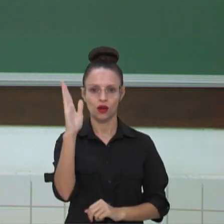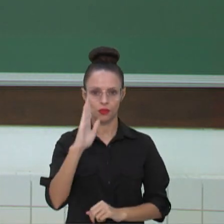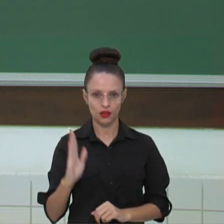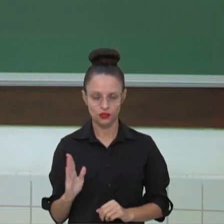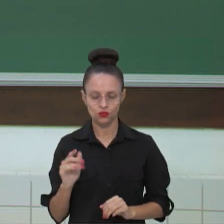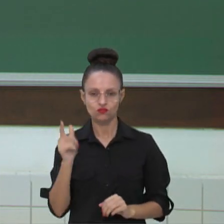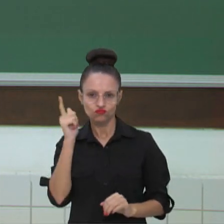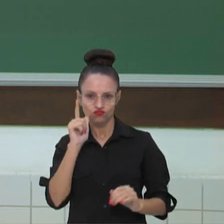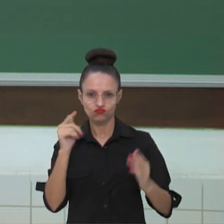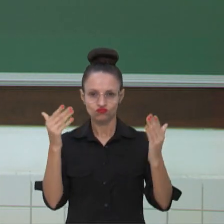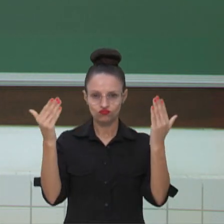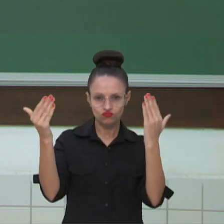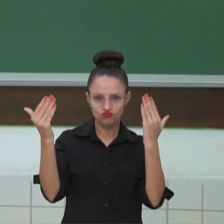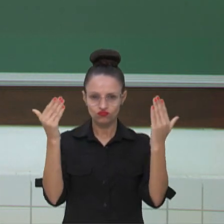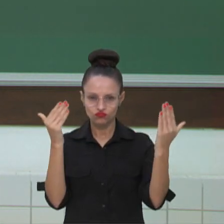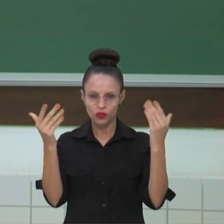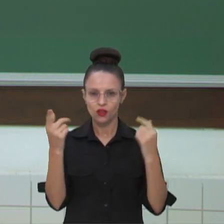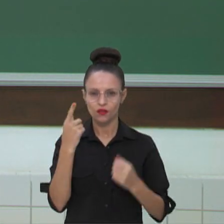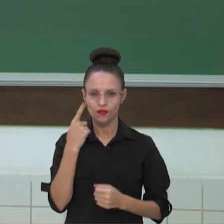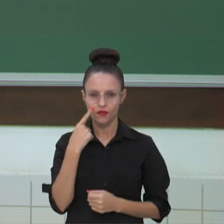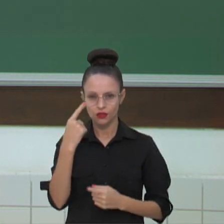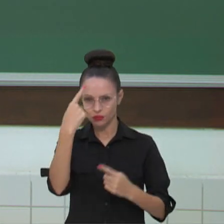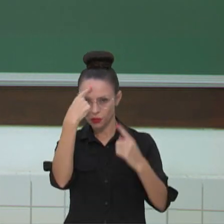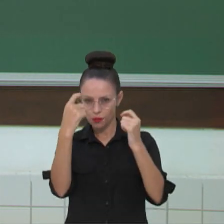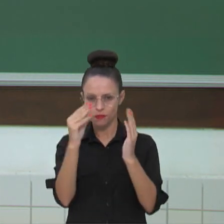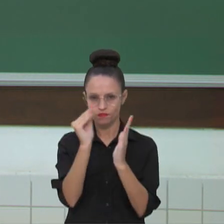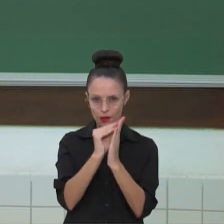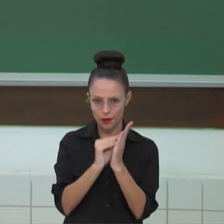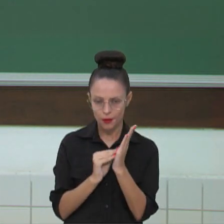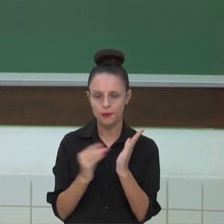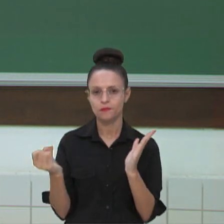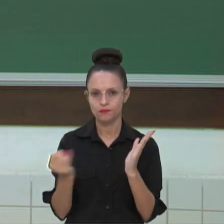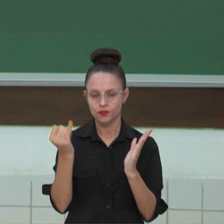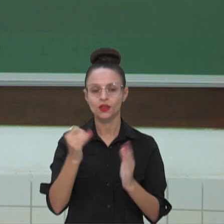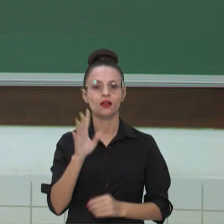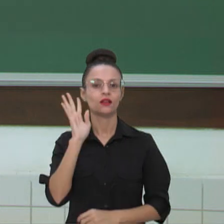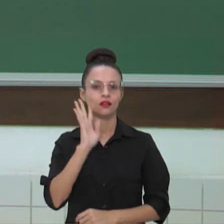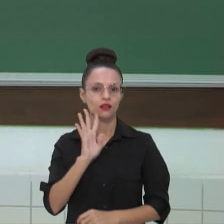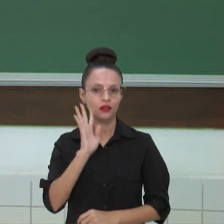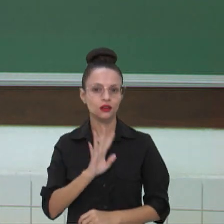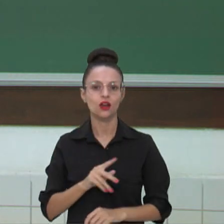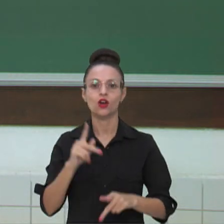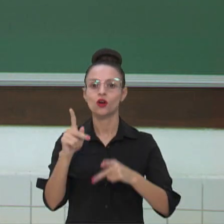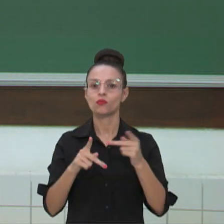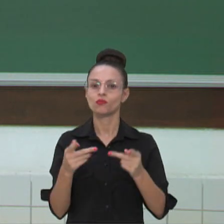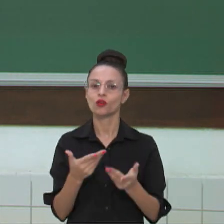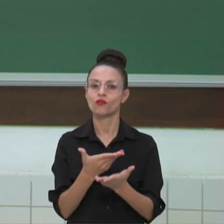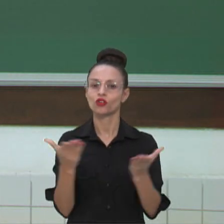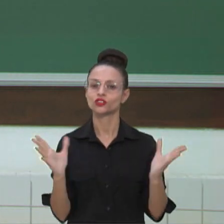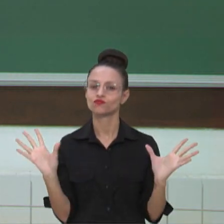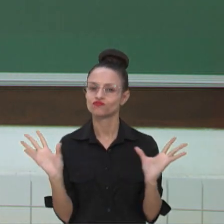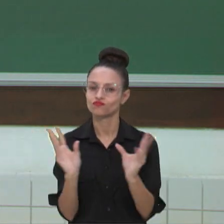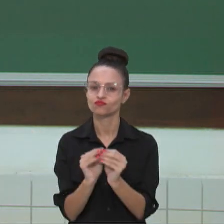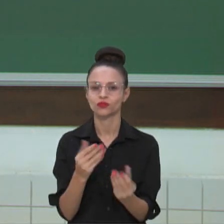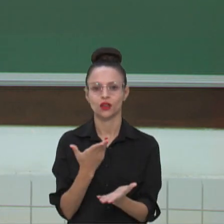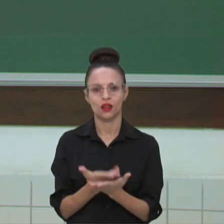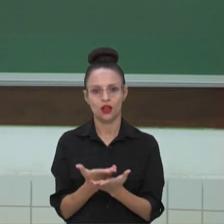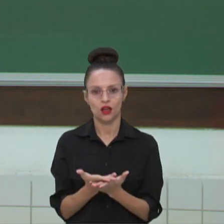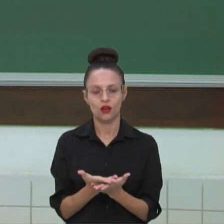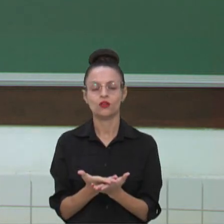Conseguiu pontuar essas ideias importantes da aula de hoje? Legal! Povo, a gente fecha a aula de hoje por